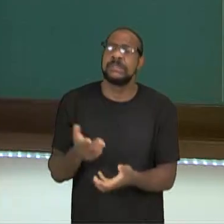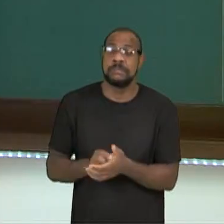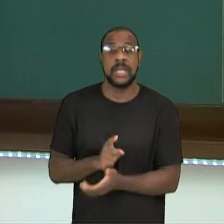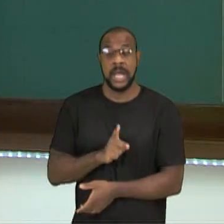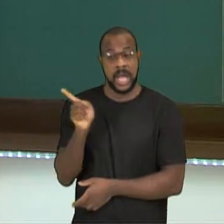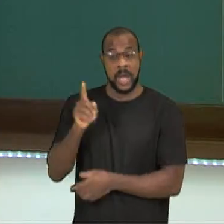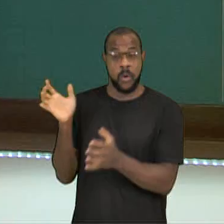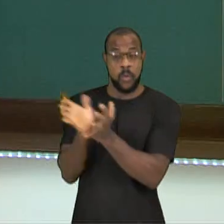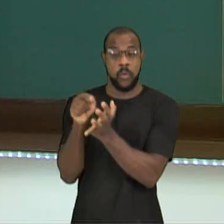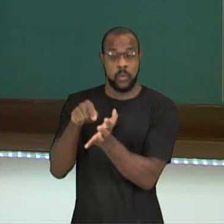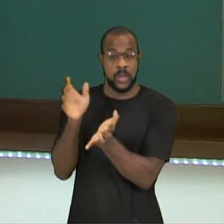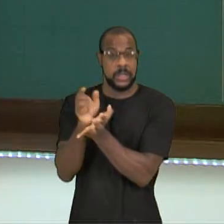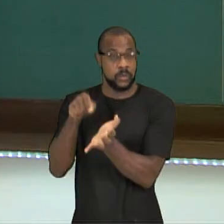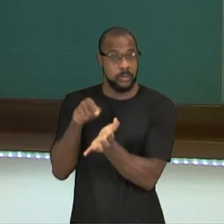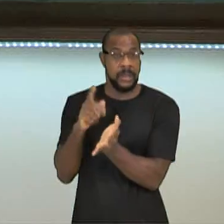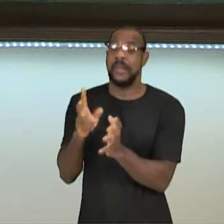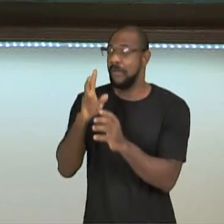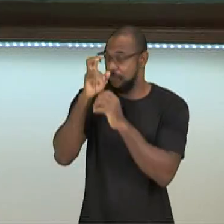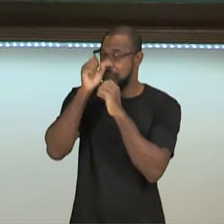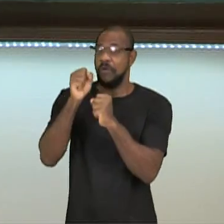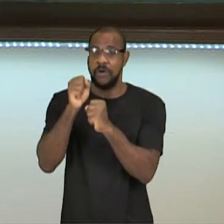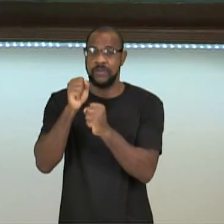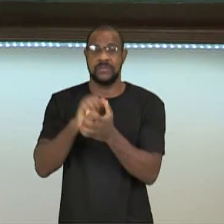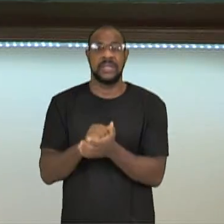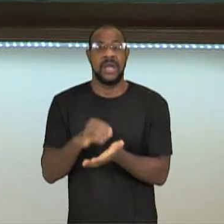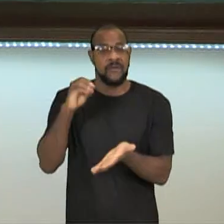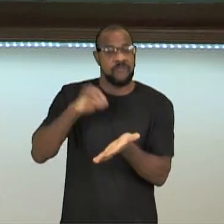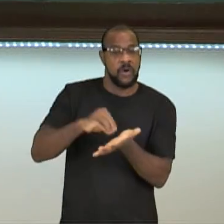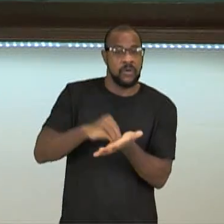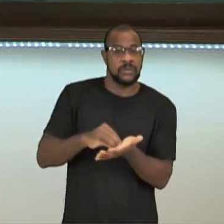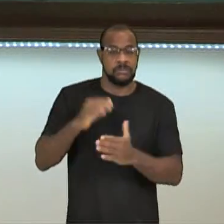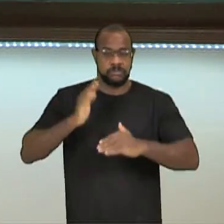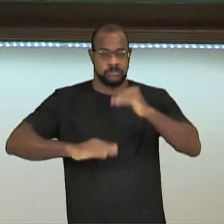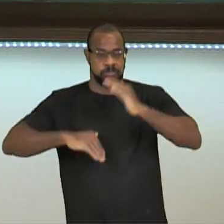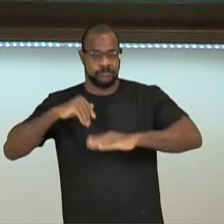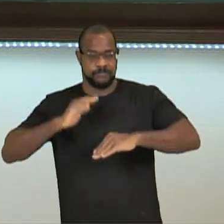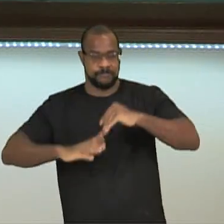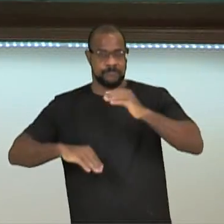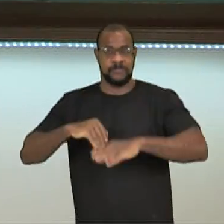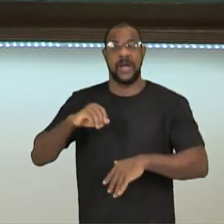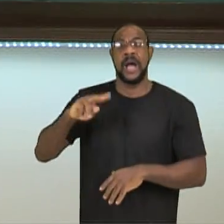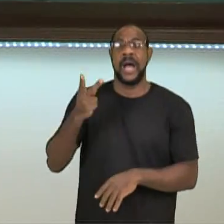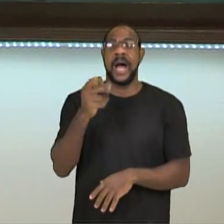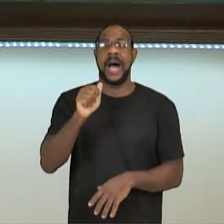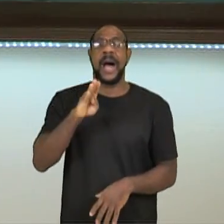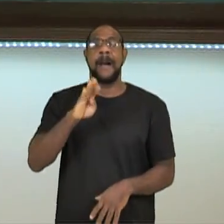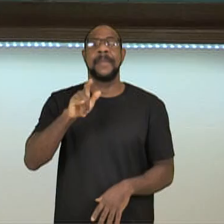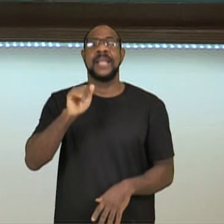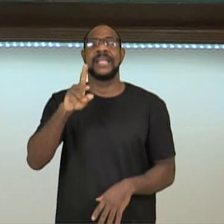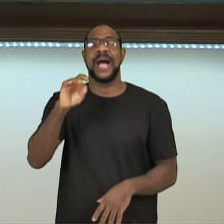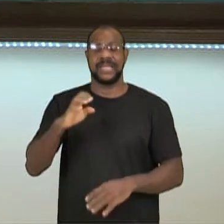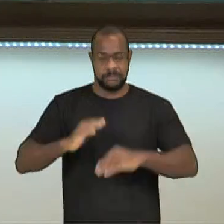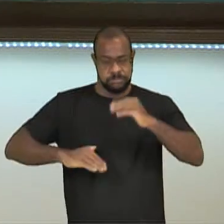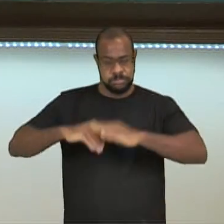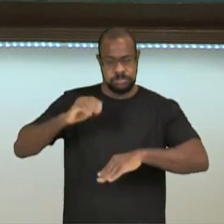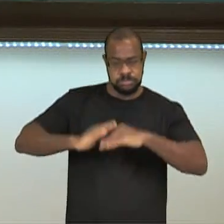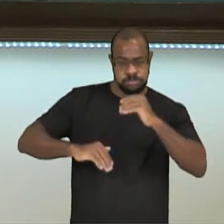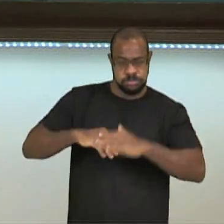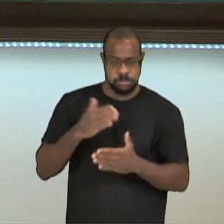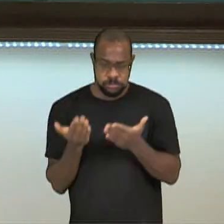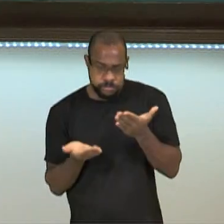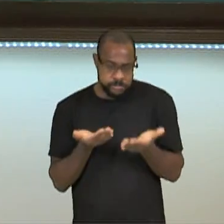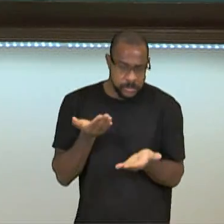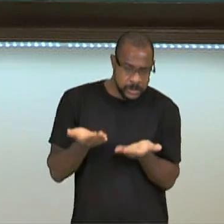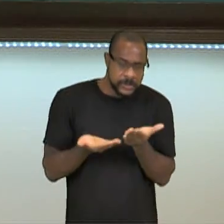e compensavam a falta de algumas habilidades, né, com a sua força e com a sua organização em grupos.